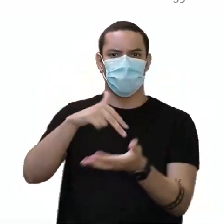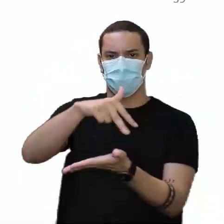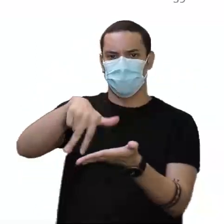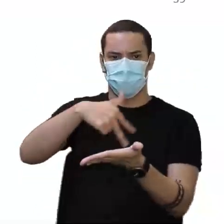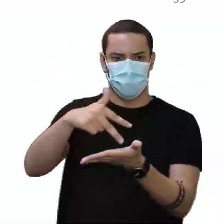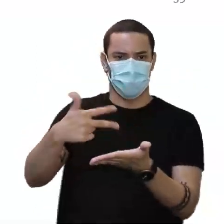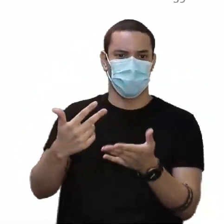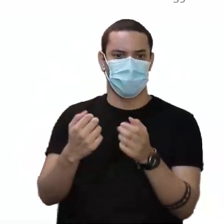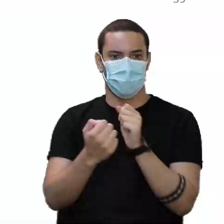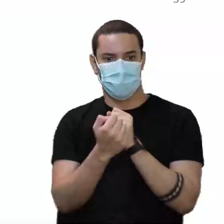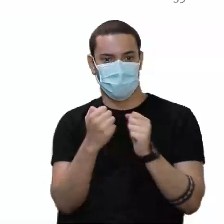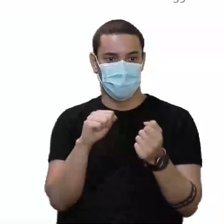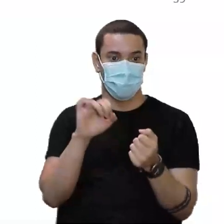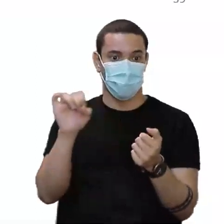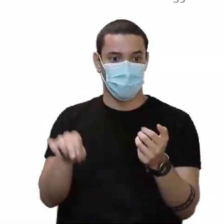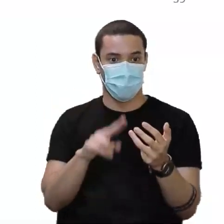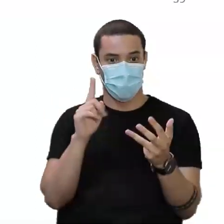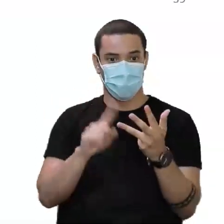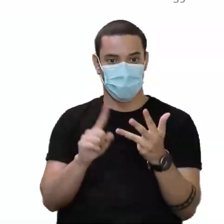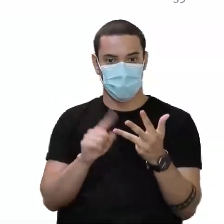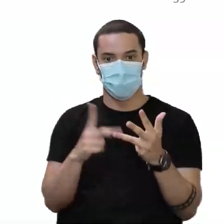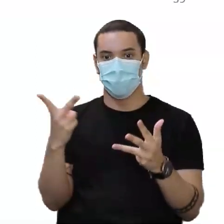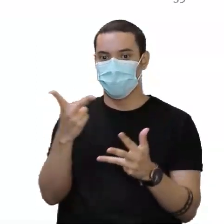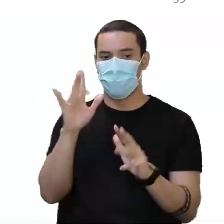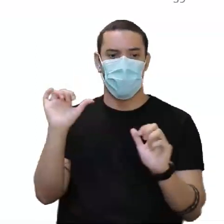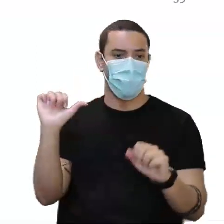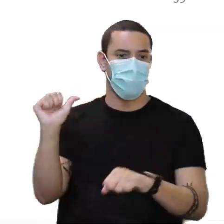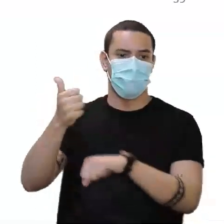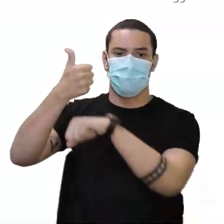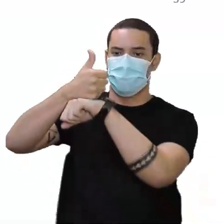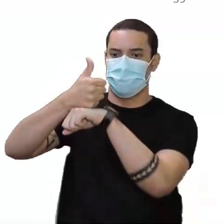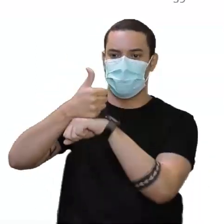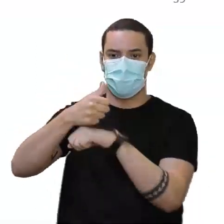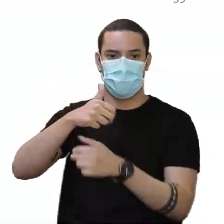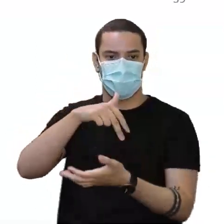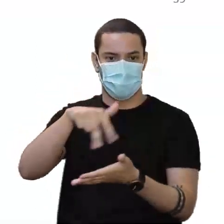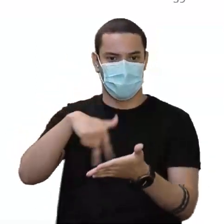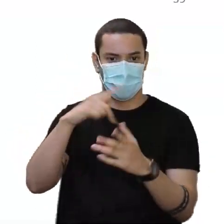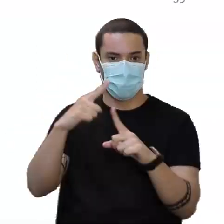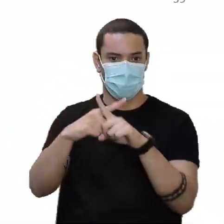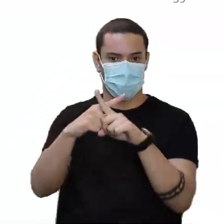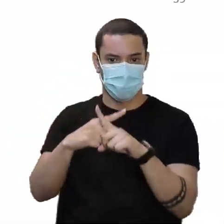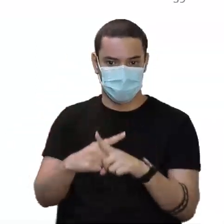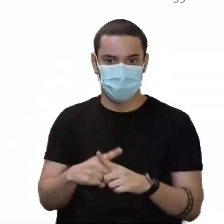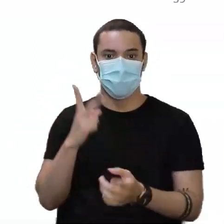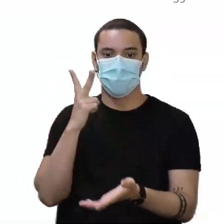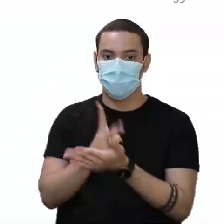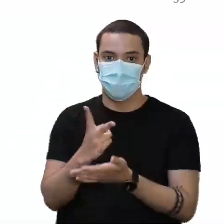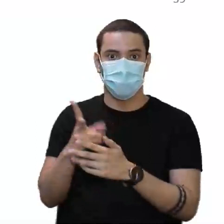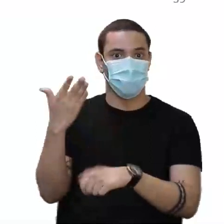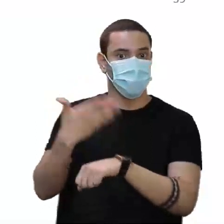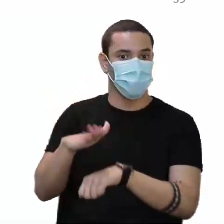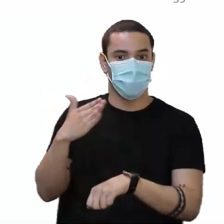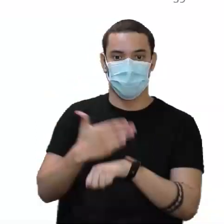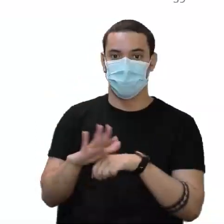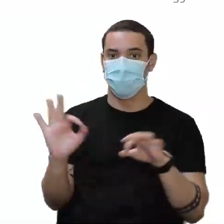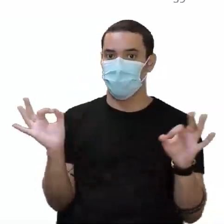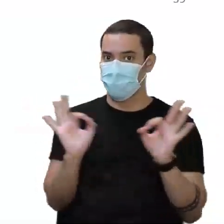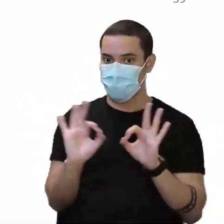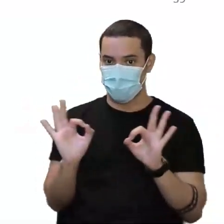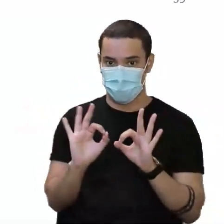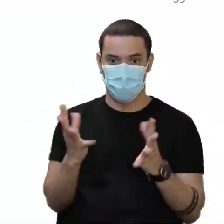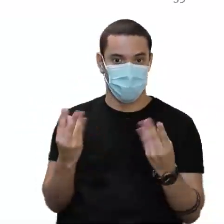dupla. Ou Dani e Emily foram os melhores dançarinos da competição, mesmo sem terem ensaiado